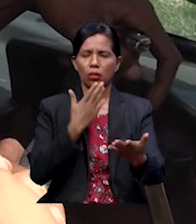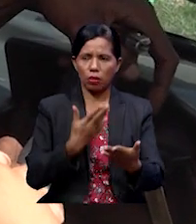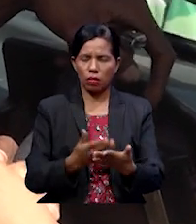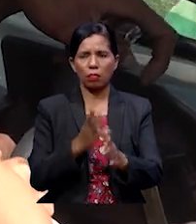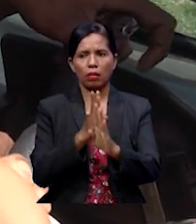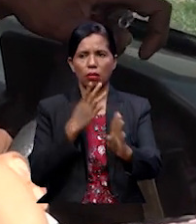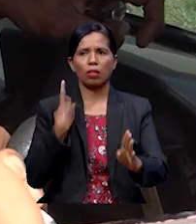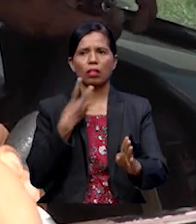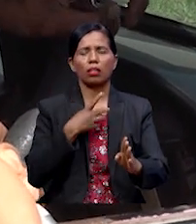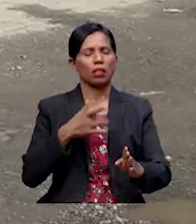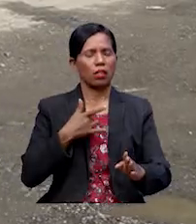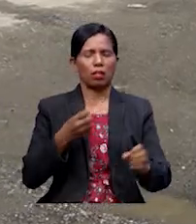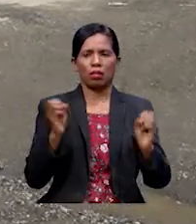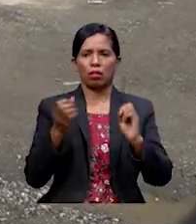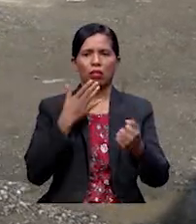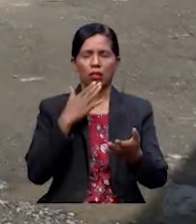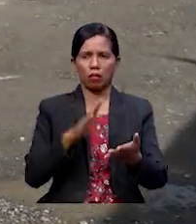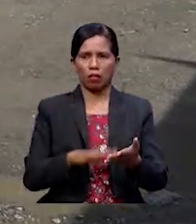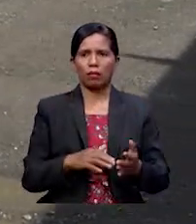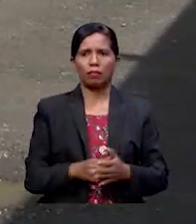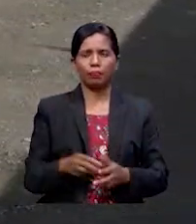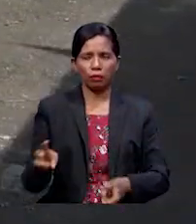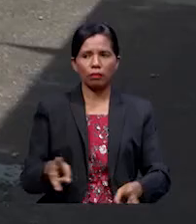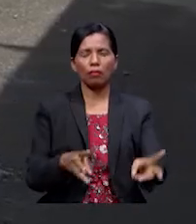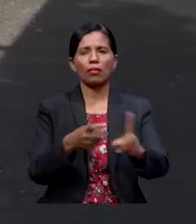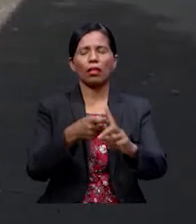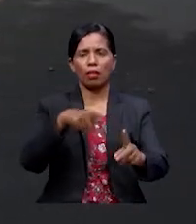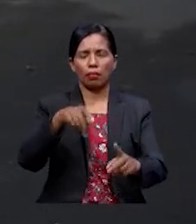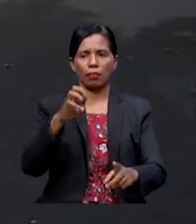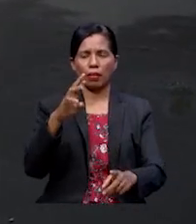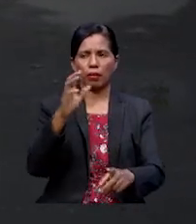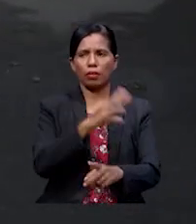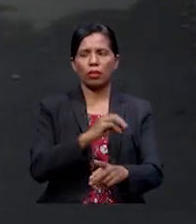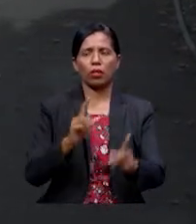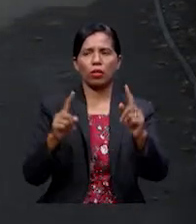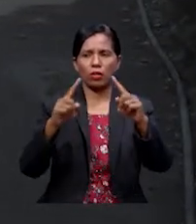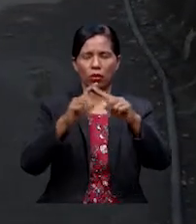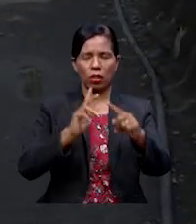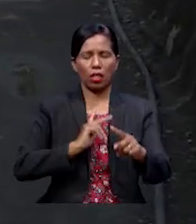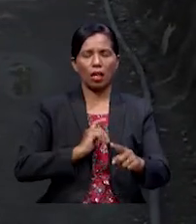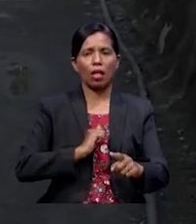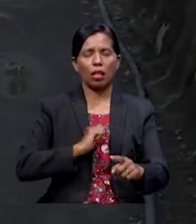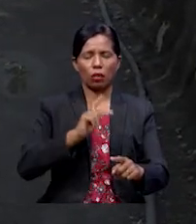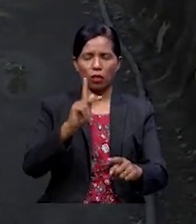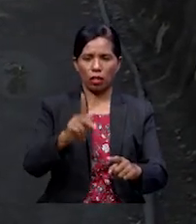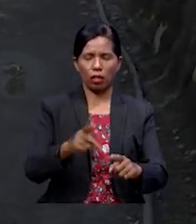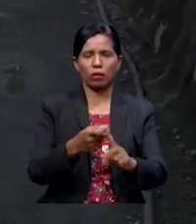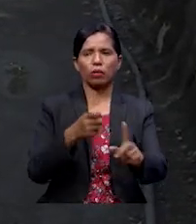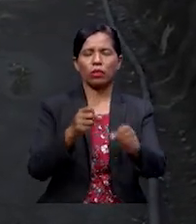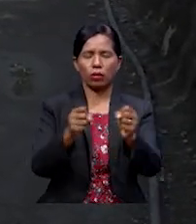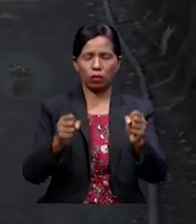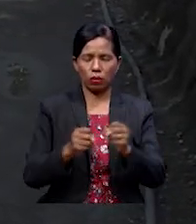konotor ne sinti larun dia kita Estrada usi direção perunas toai lo clarang ne, comunidade usi suku Bairu